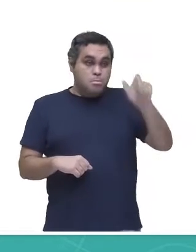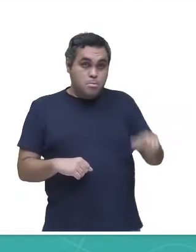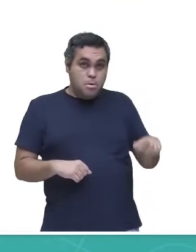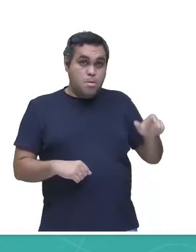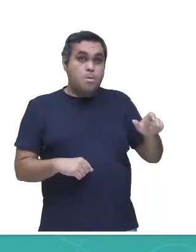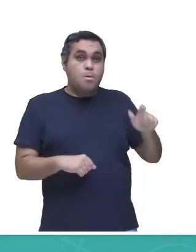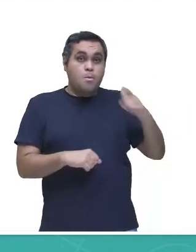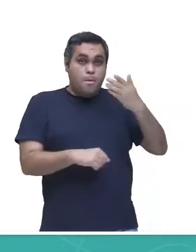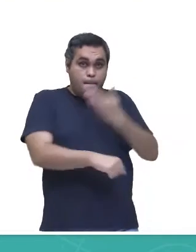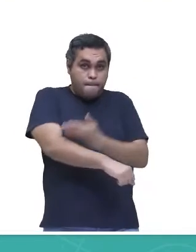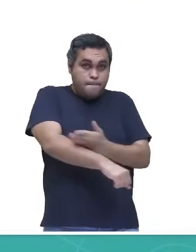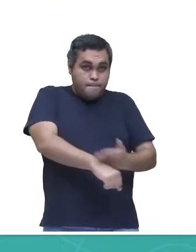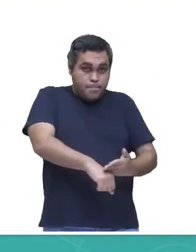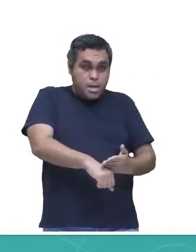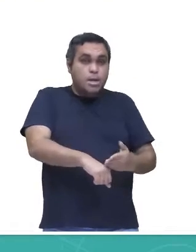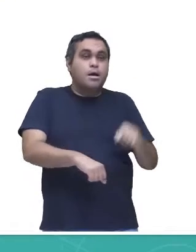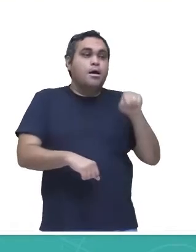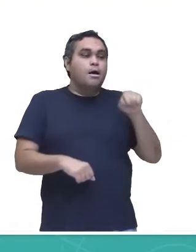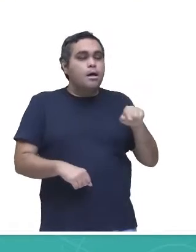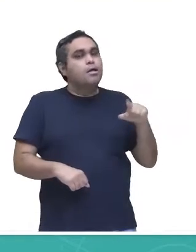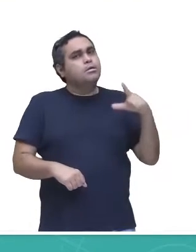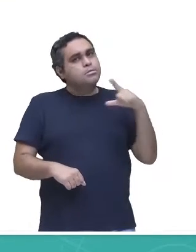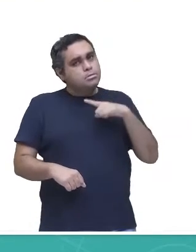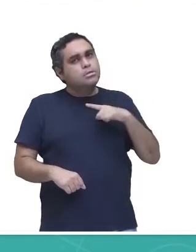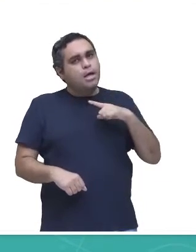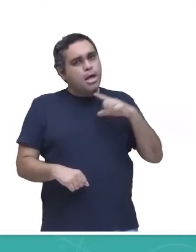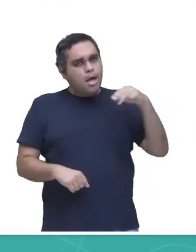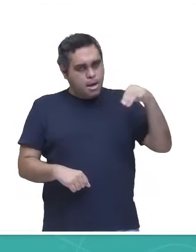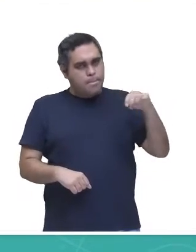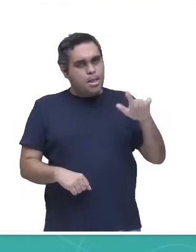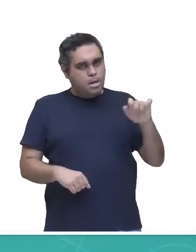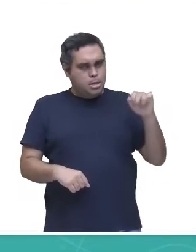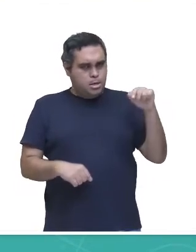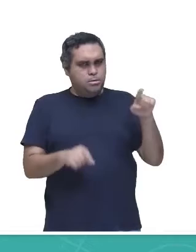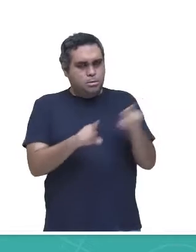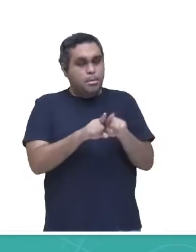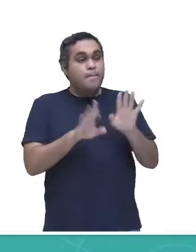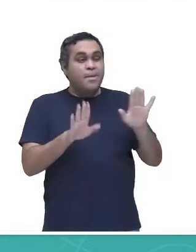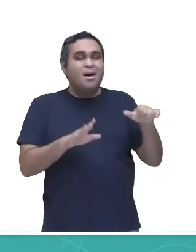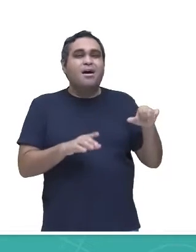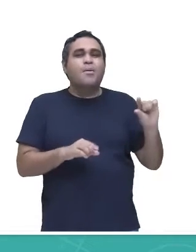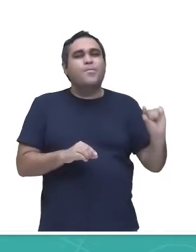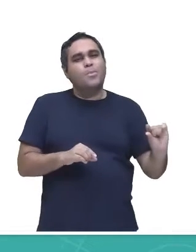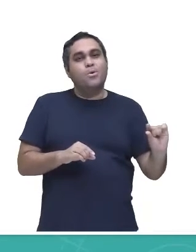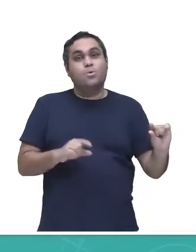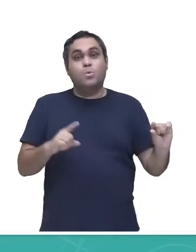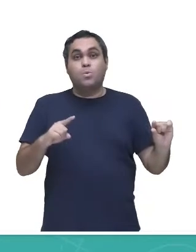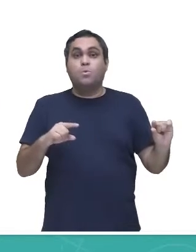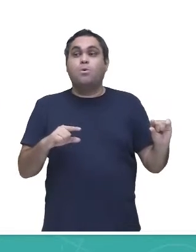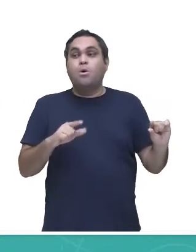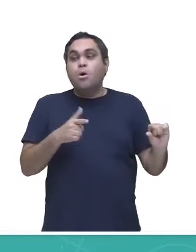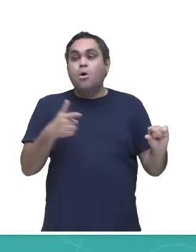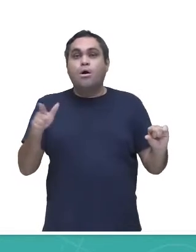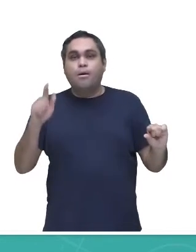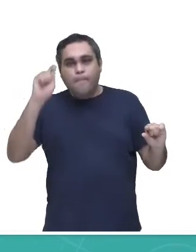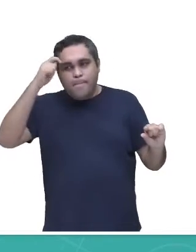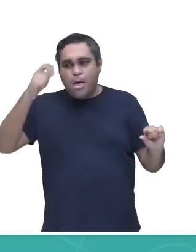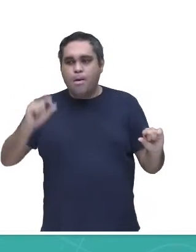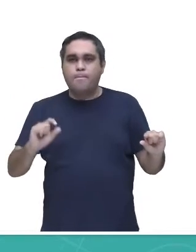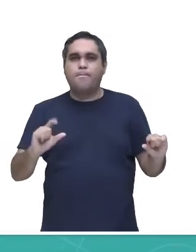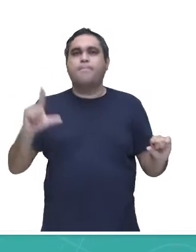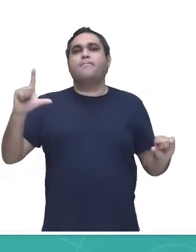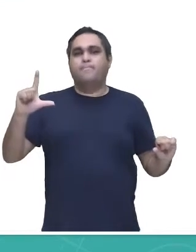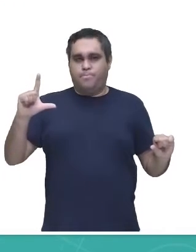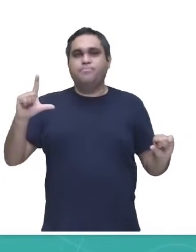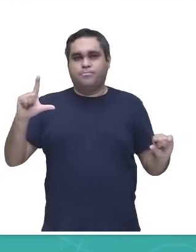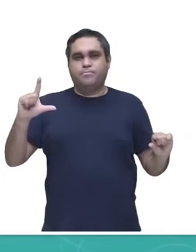elas têm, só que em pouca quantidade. Então, justamente o que vai diferenciar os tons de pele, as cores de pele, né, é